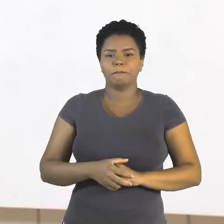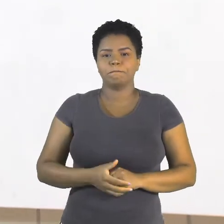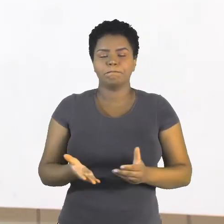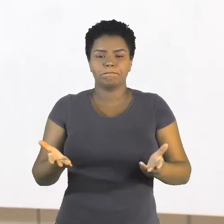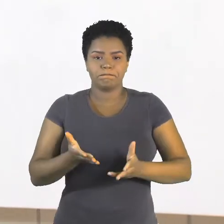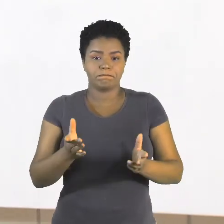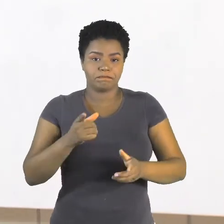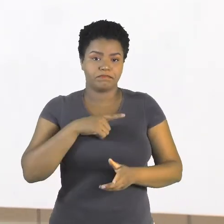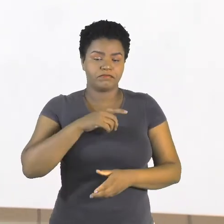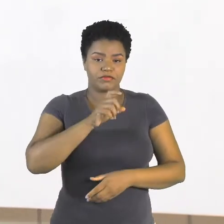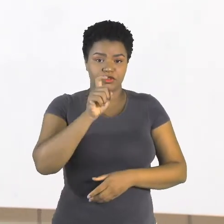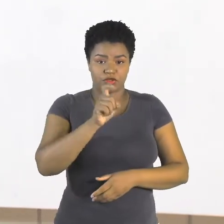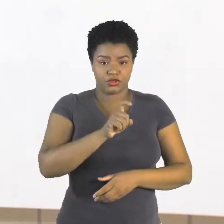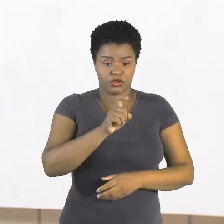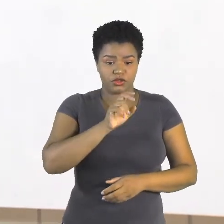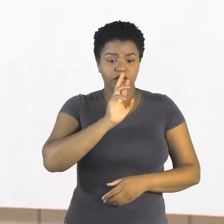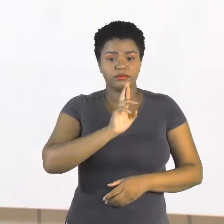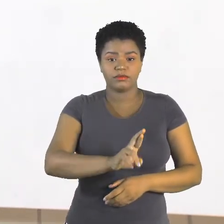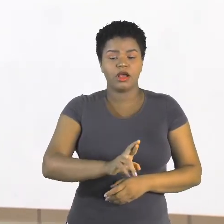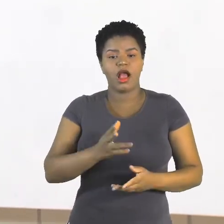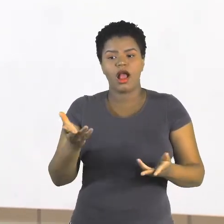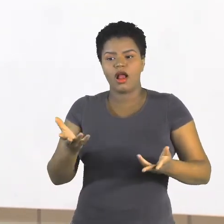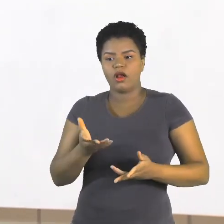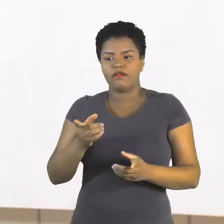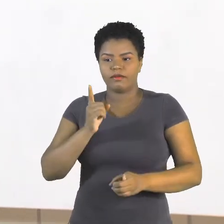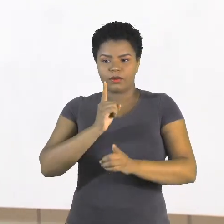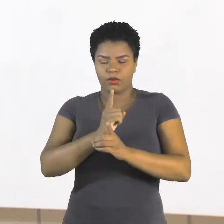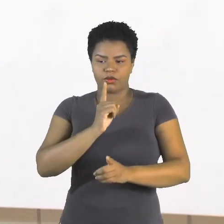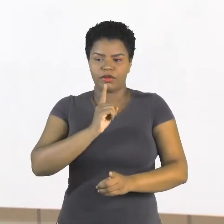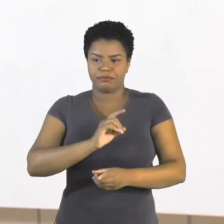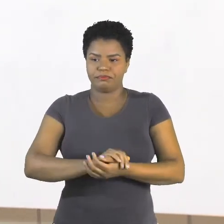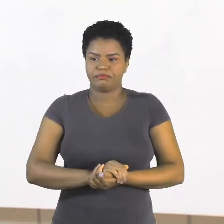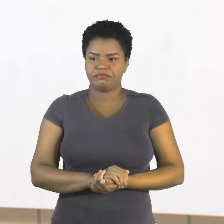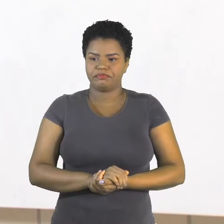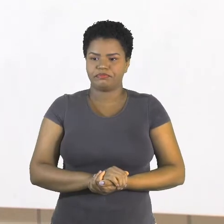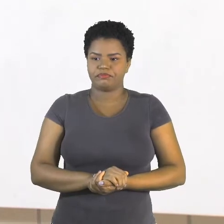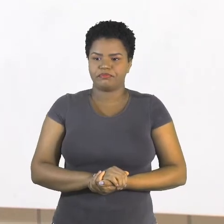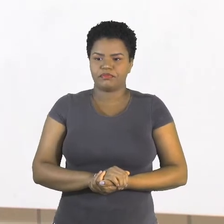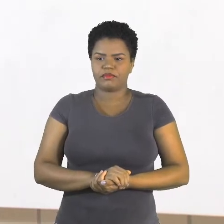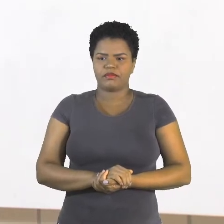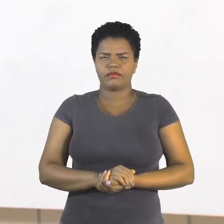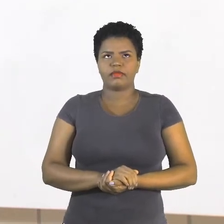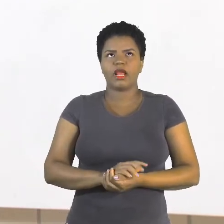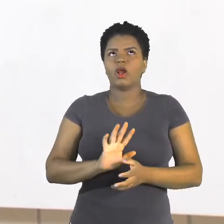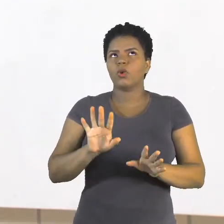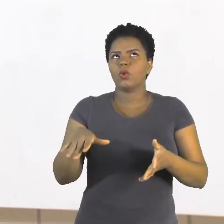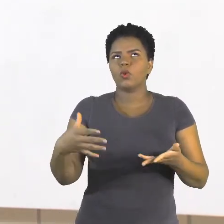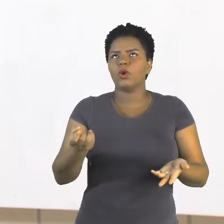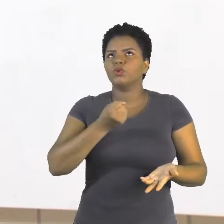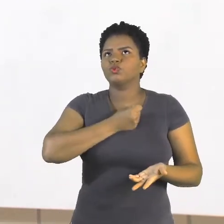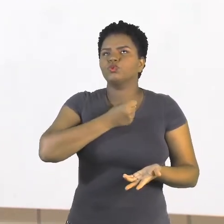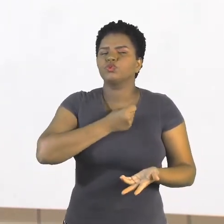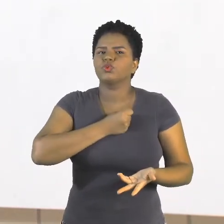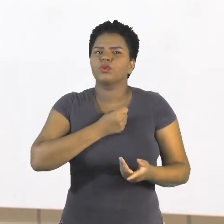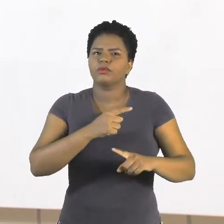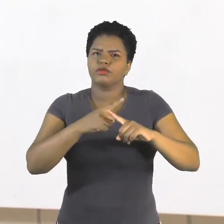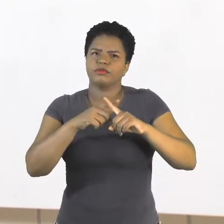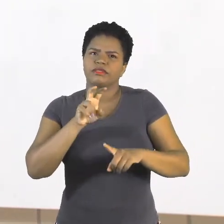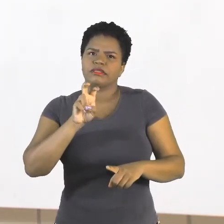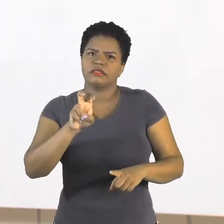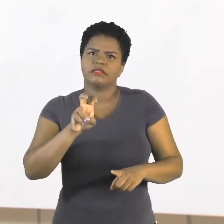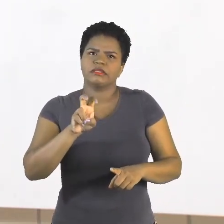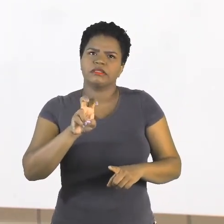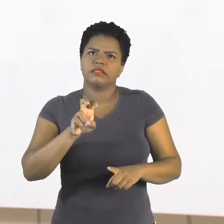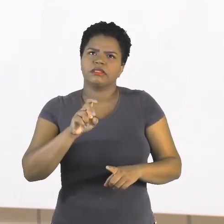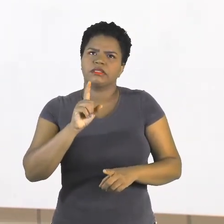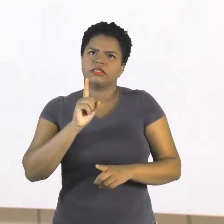x e vamos encontrar então o valor dele. Eu me pergunto então, que número eu multiplico por 5, porque o x multiplica por 5 e dá 30.